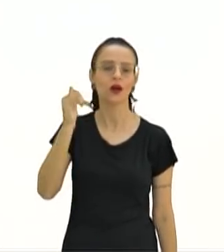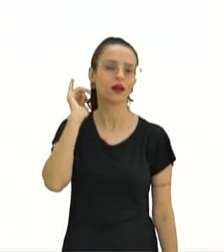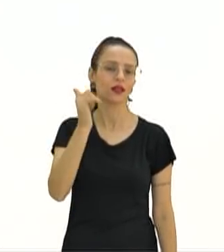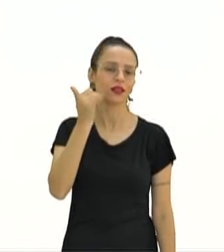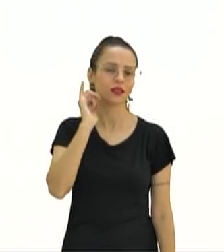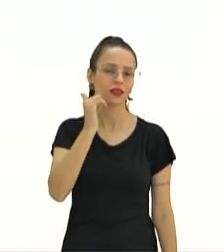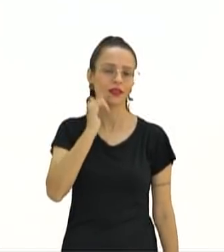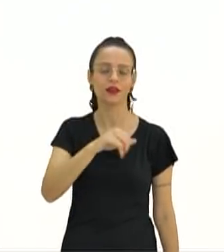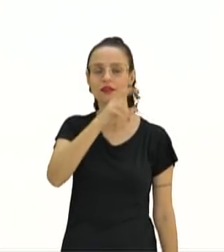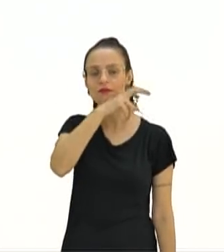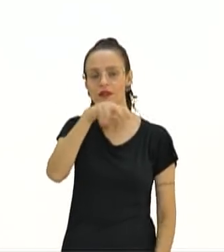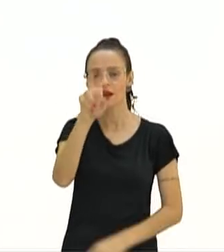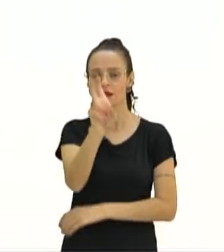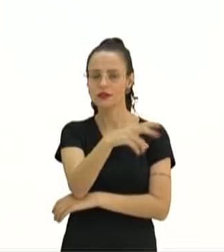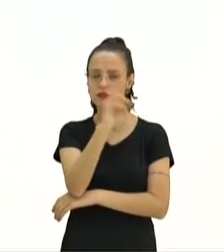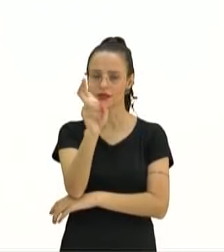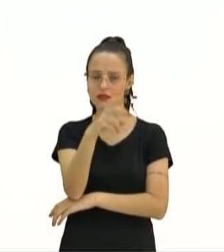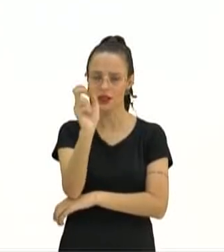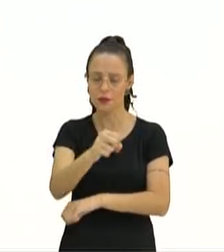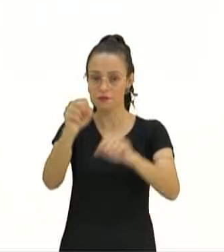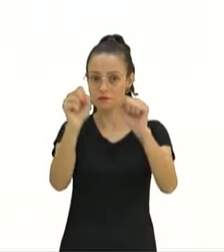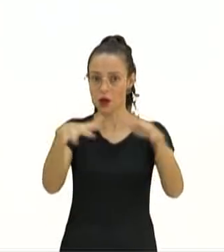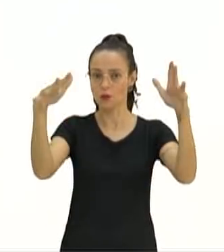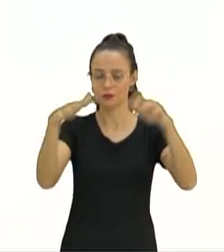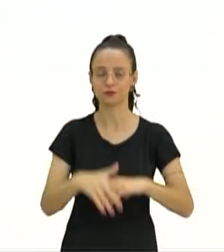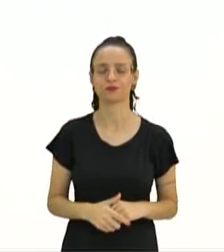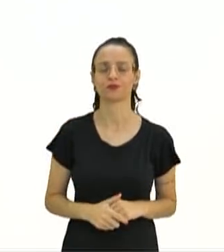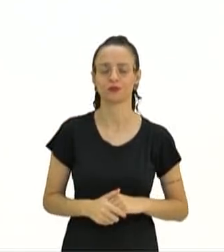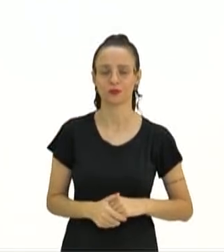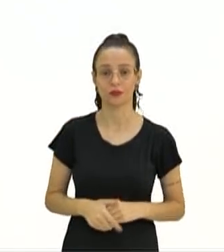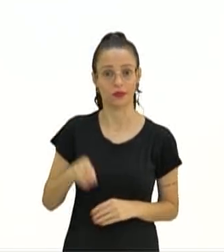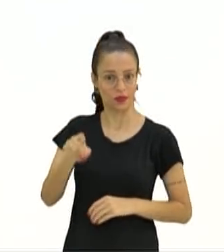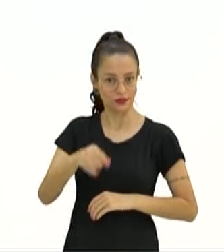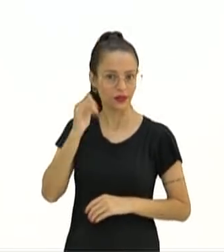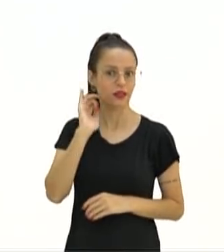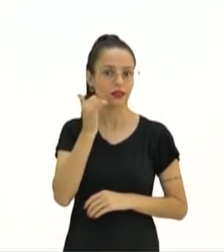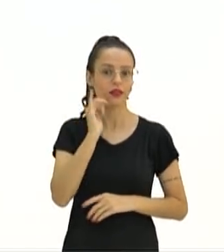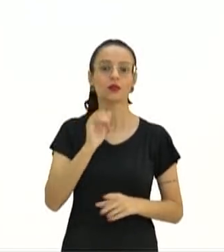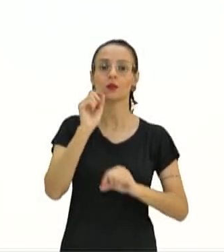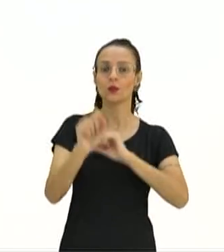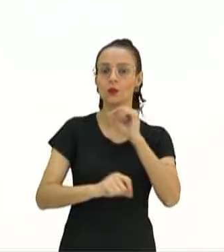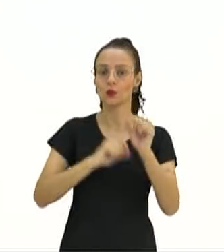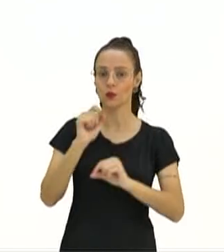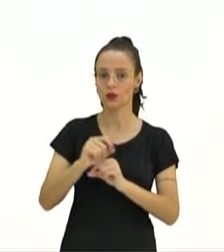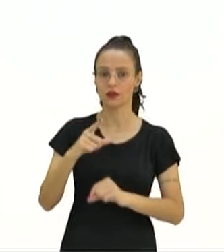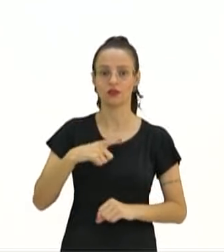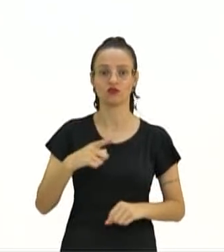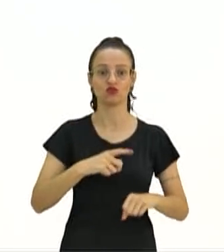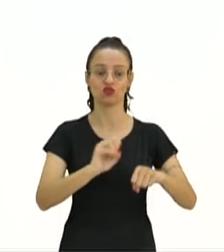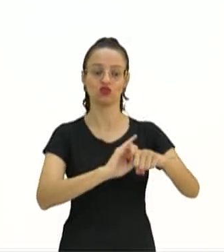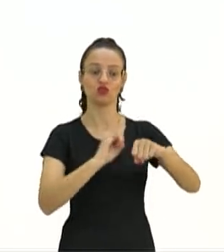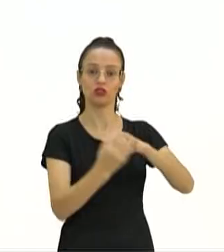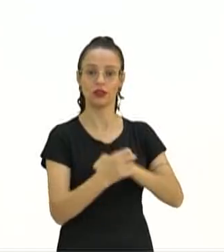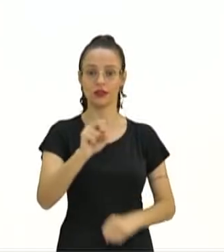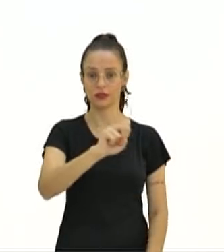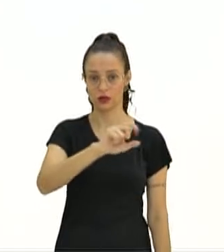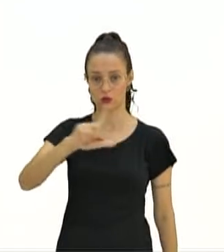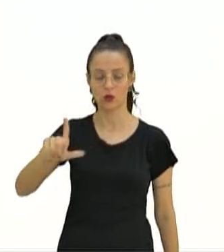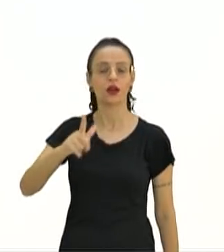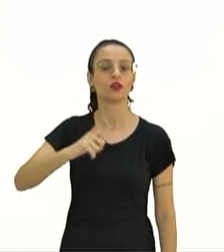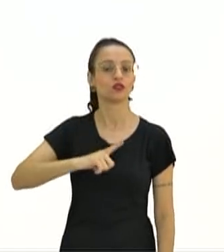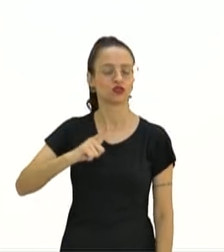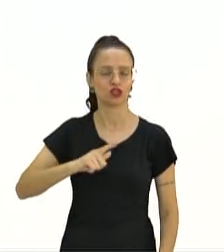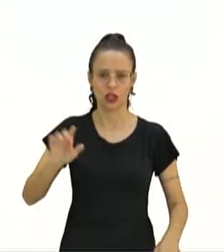serpente encantada, é a que a gente vai conhecer agora. Conta a lenda que, ao redor da ilha de São Luís, vive um